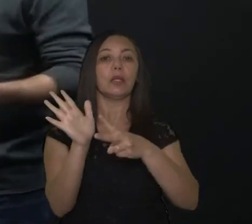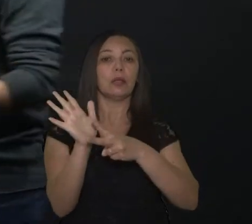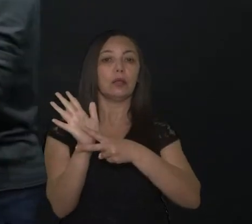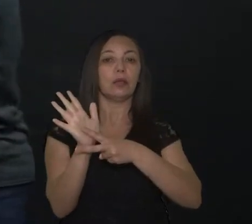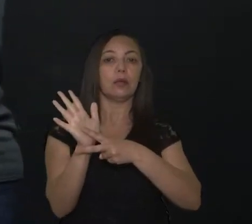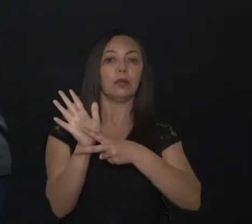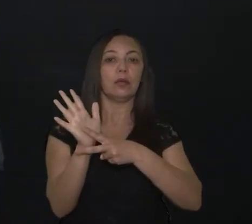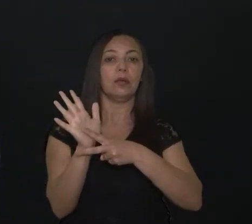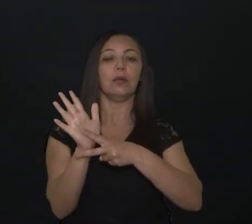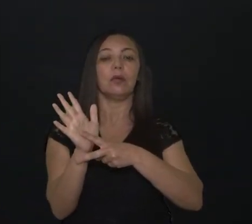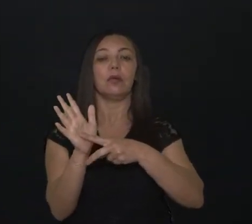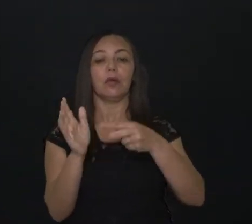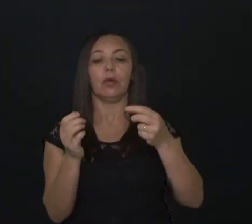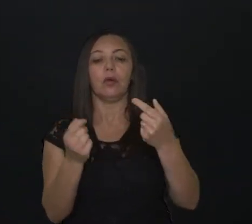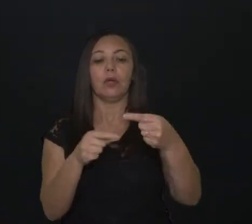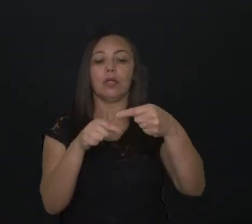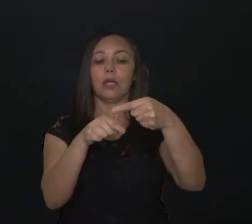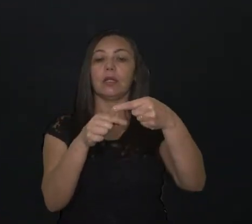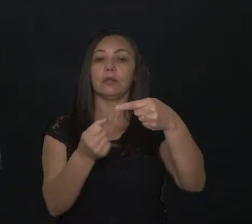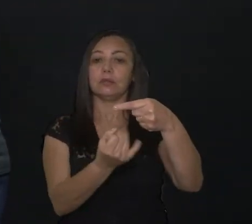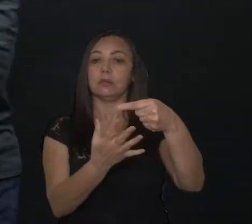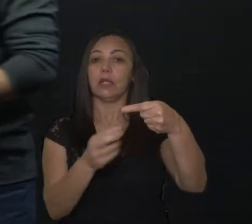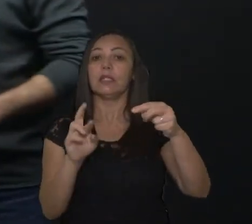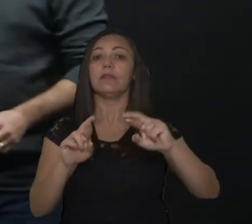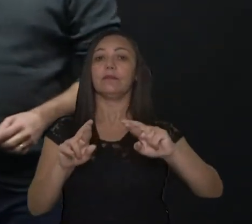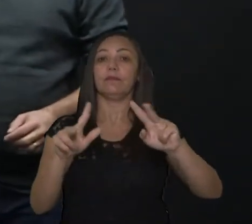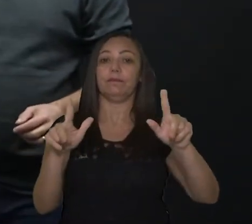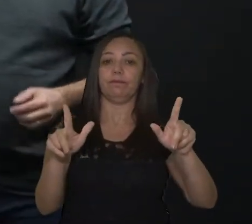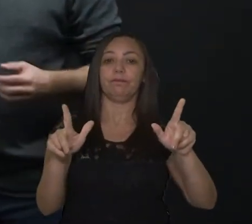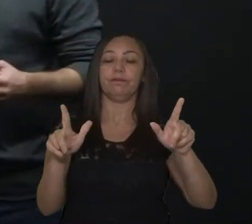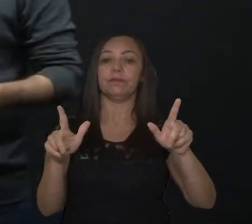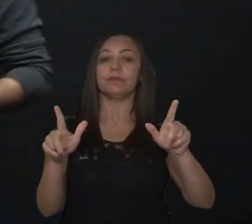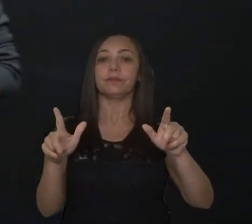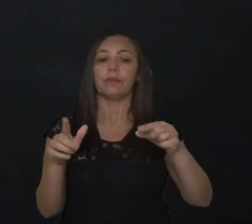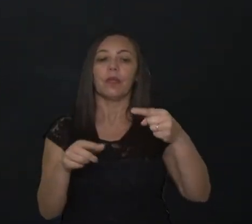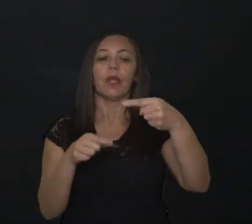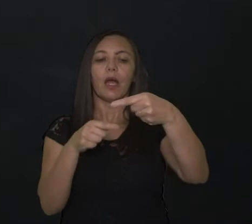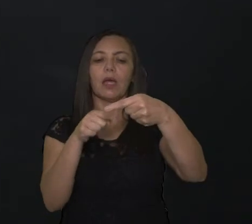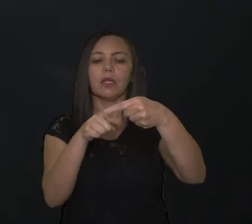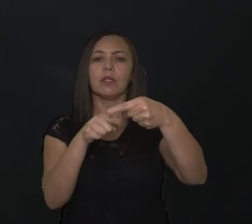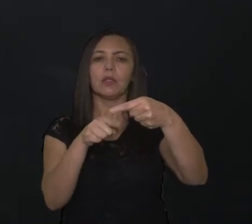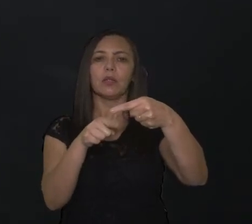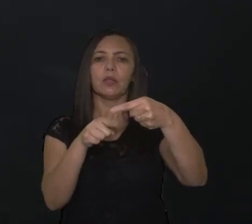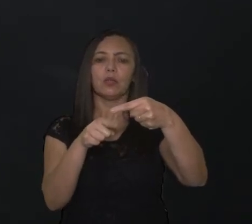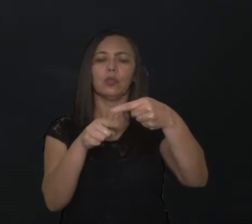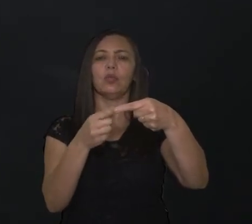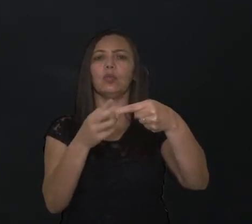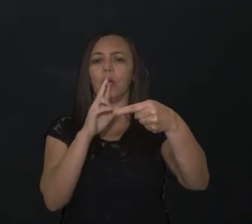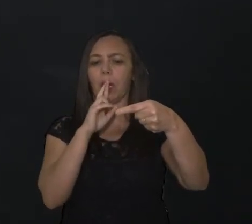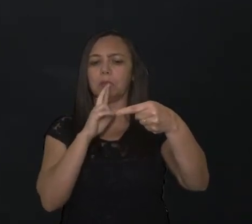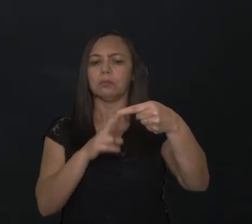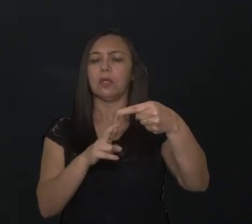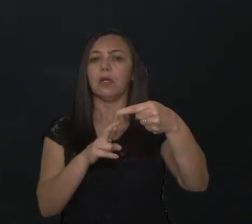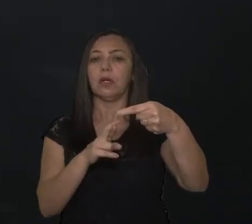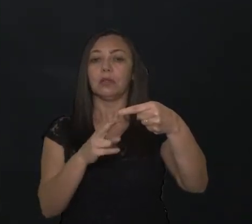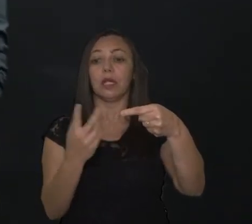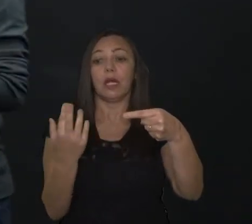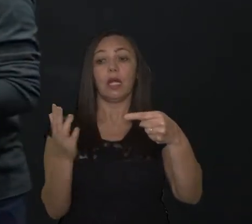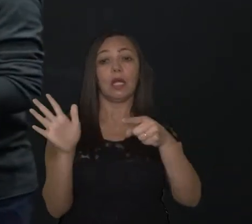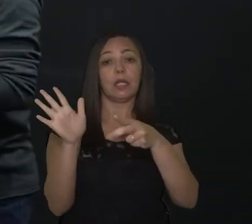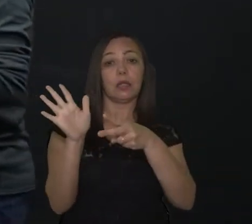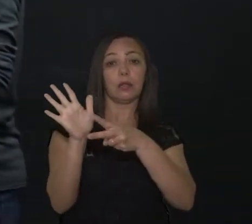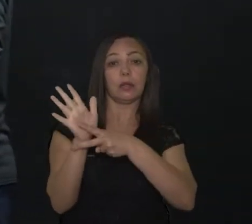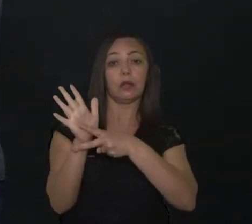Outra situação é quando eles são diferentes, tá? Sendo os denominadores iguais, então, façamos